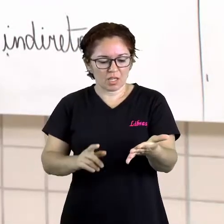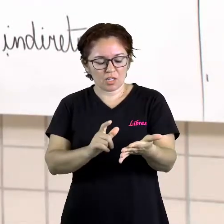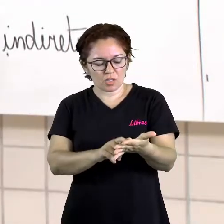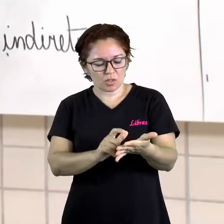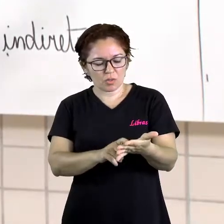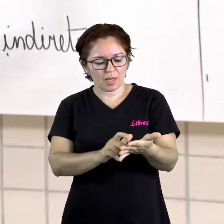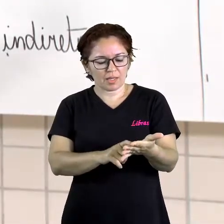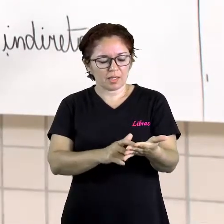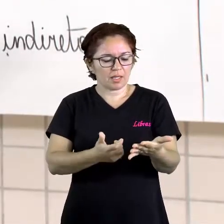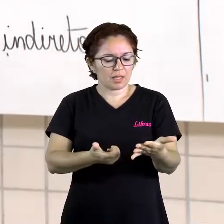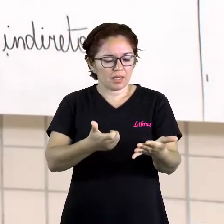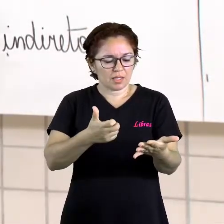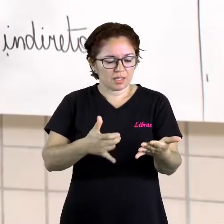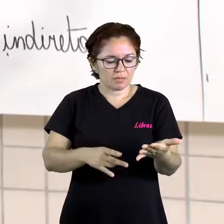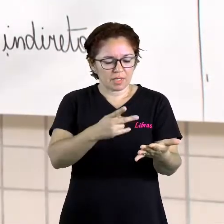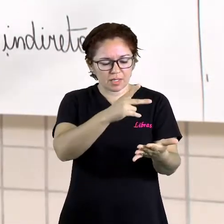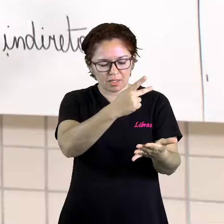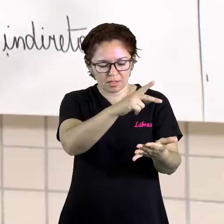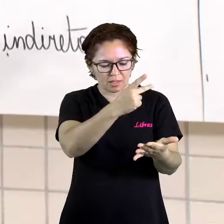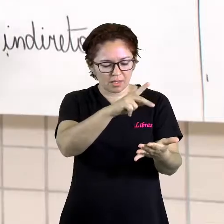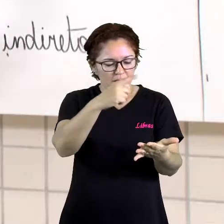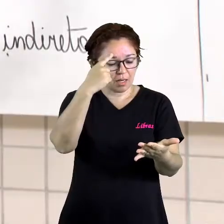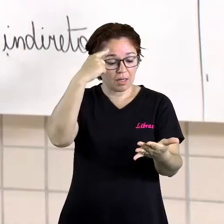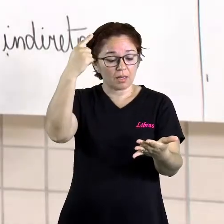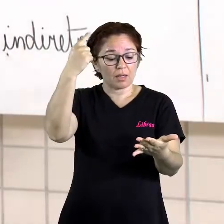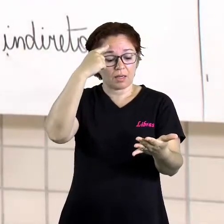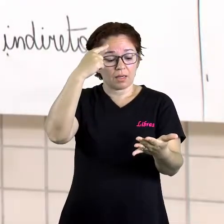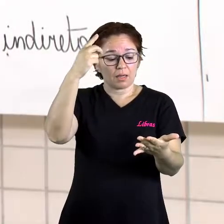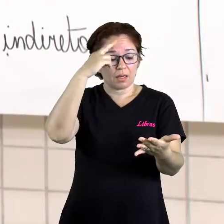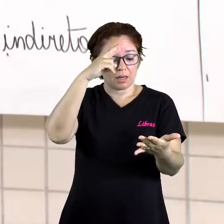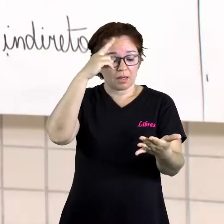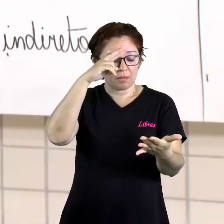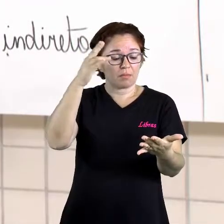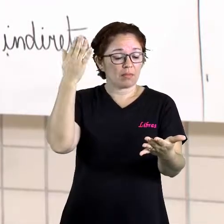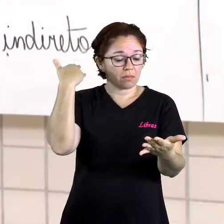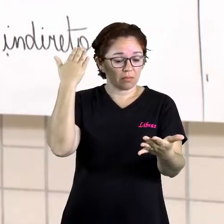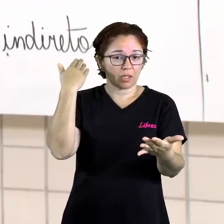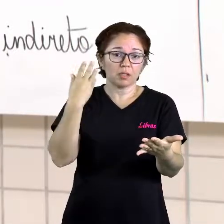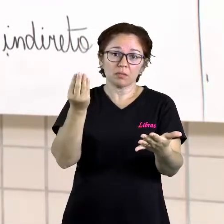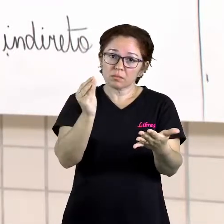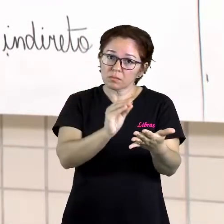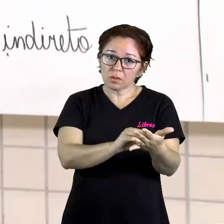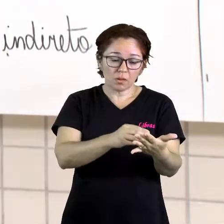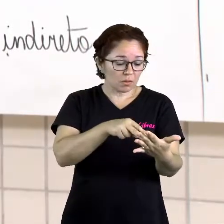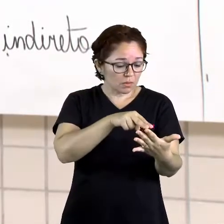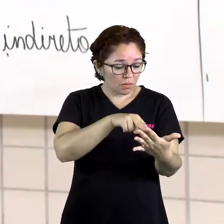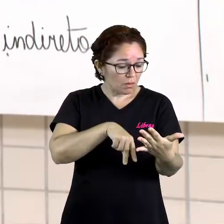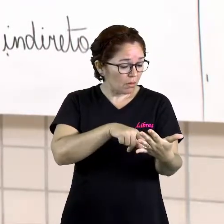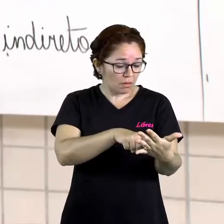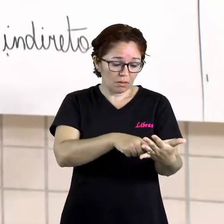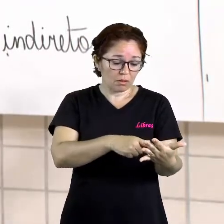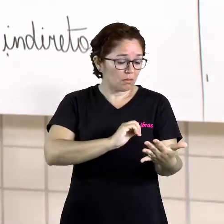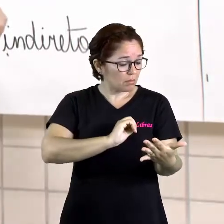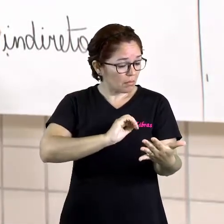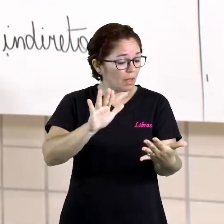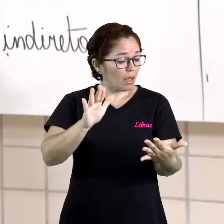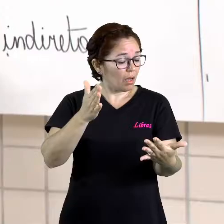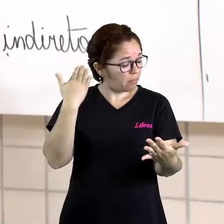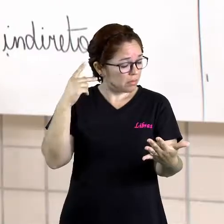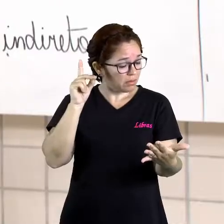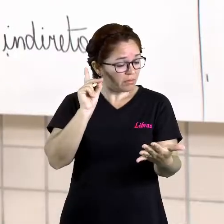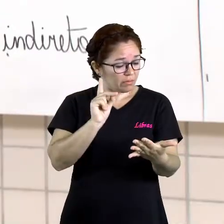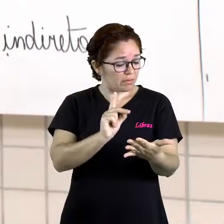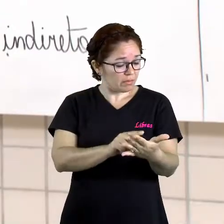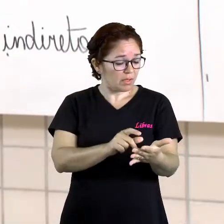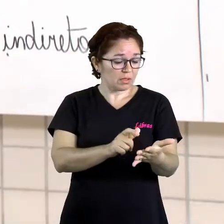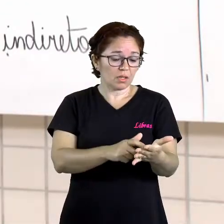essas lembranças, elas são lembranças ocorreram no passado. Expressões circunstanciais e o emprego dos verbos no